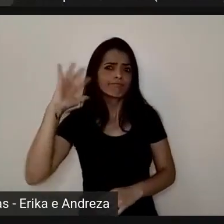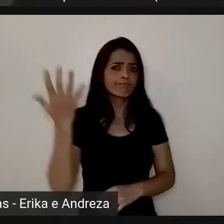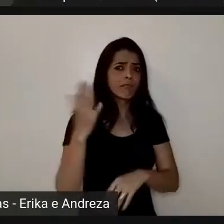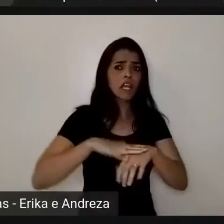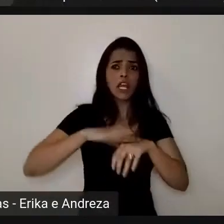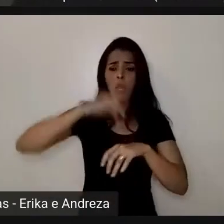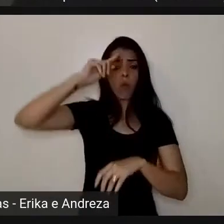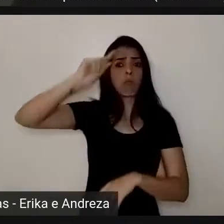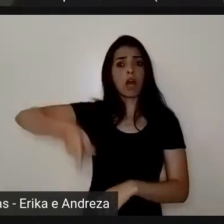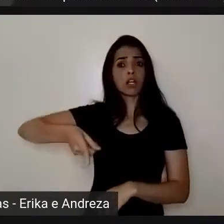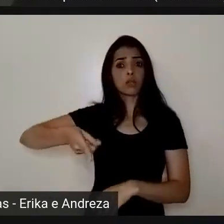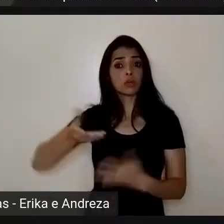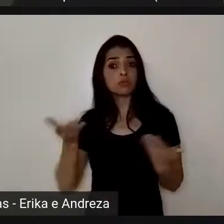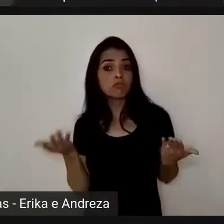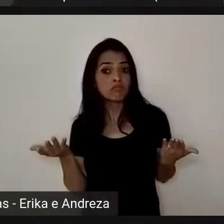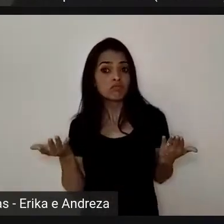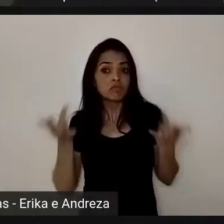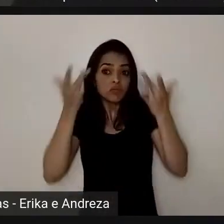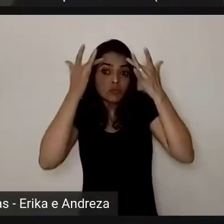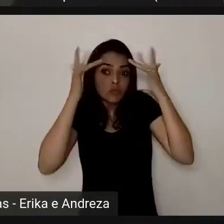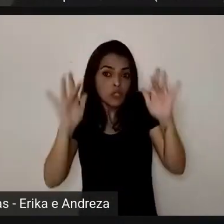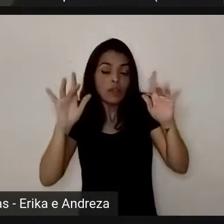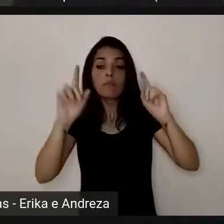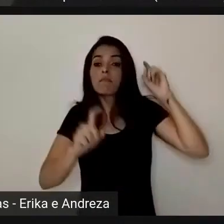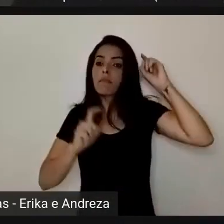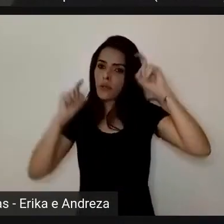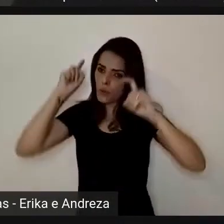discricionárias? Então, isso me preocupa um pouco.